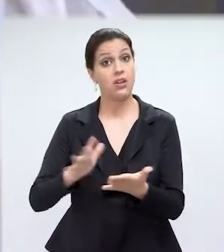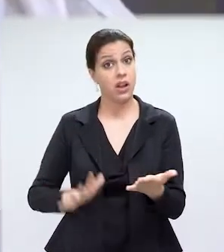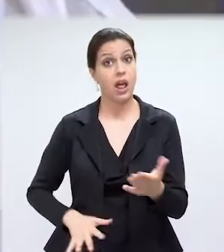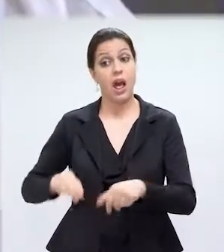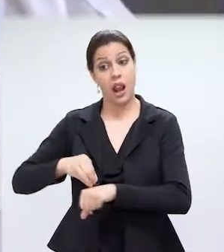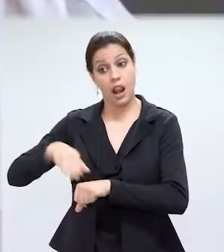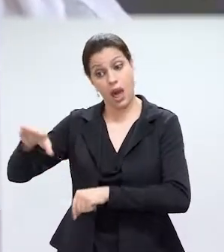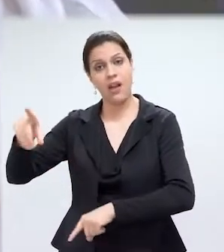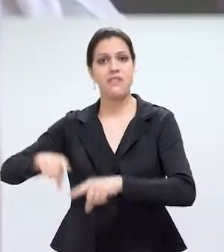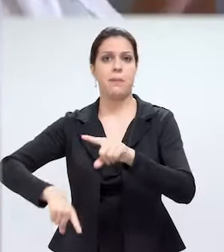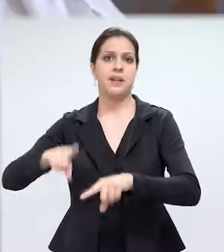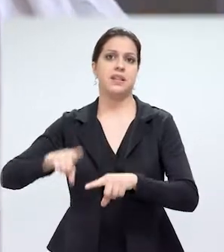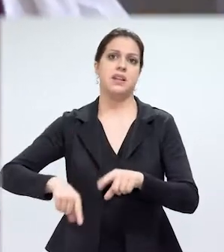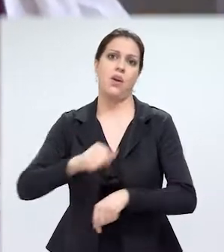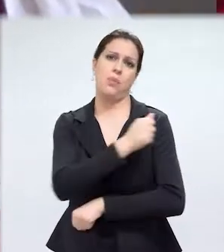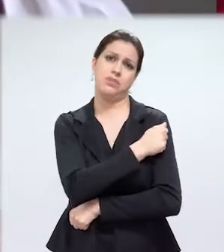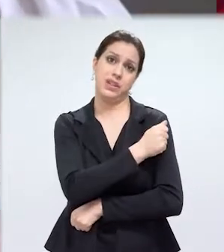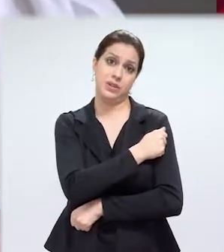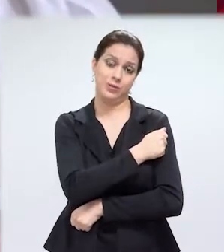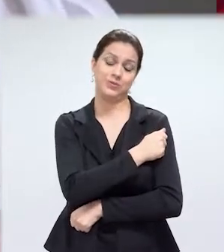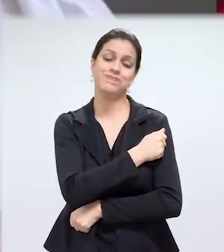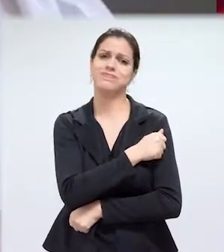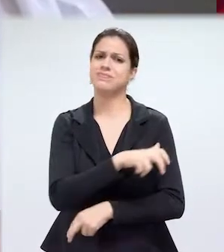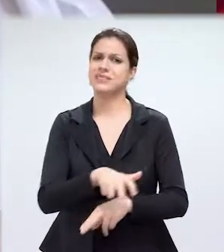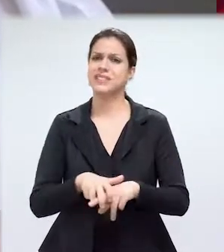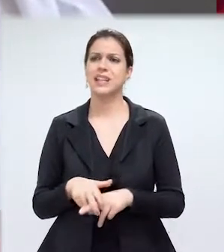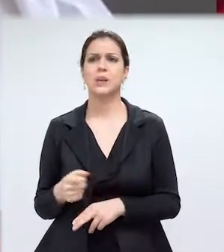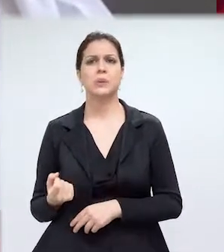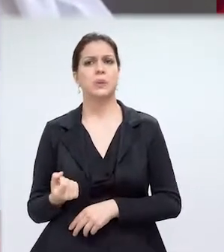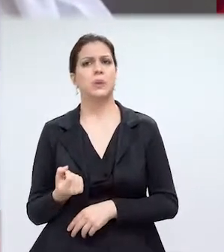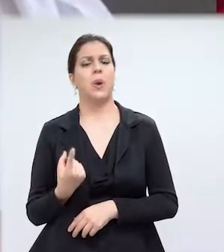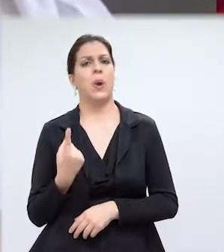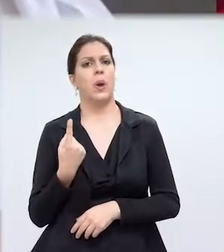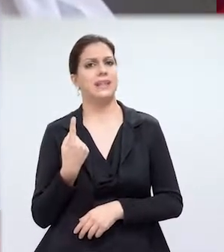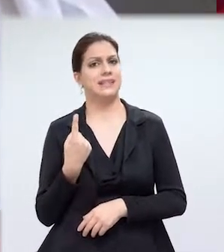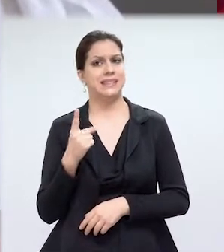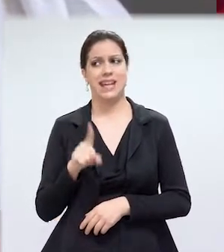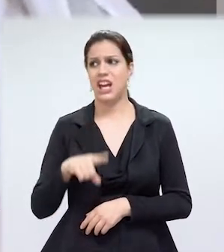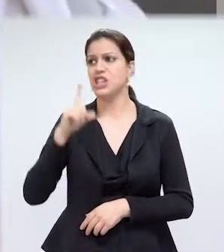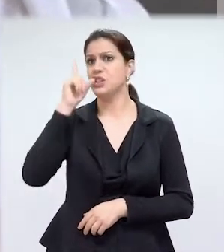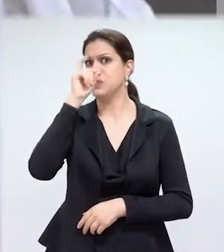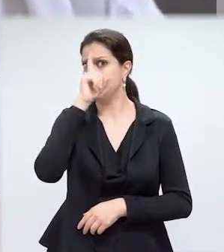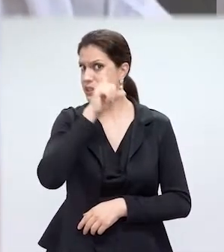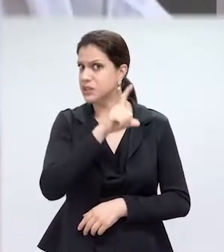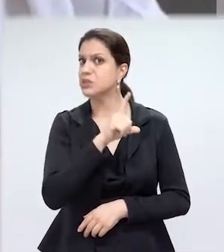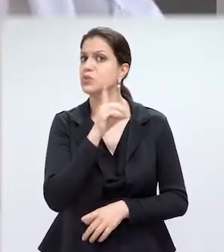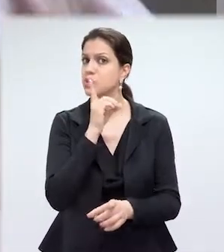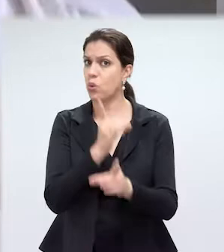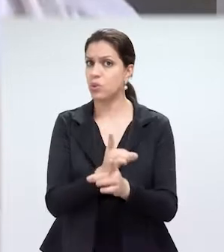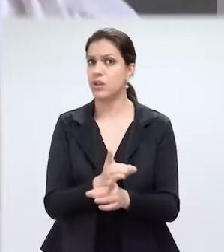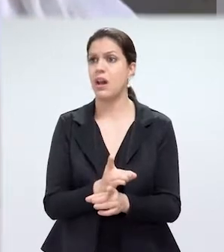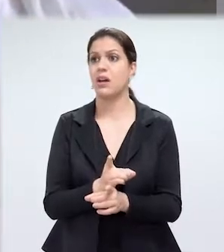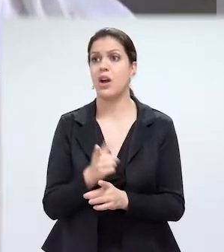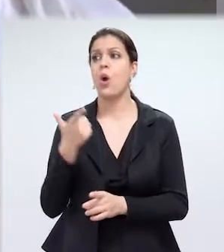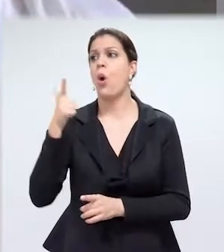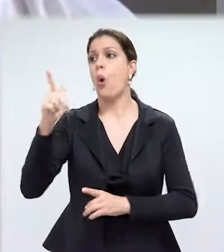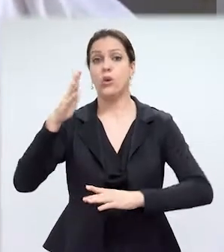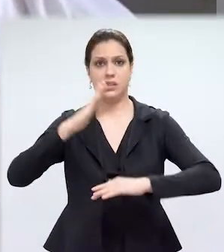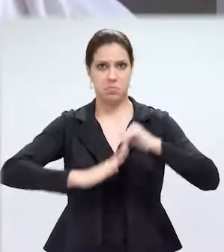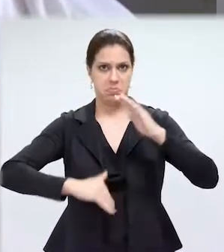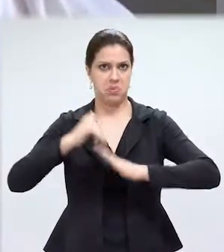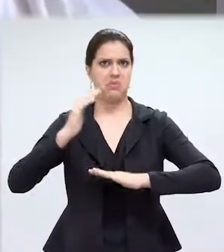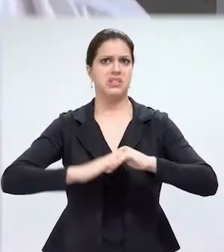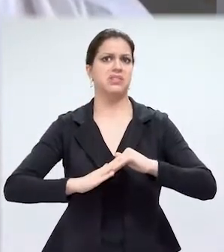o caderno de atividades e levavam o material para os seus alunos, sabe? Então, assim, isso é uma coisa muito difícil